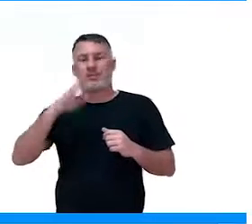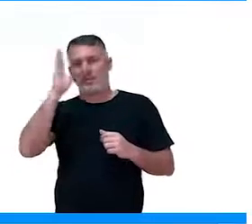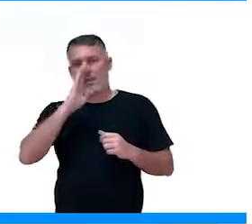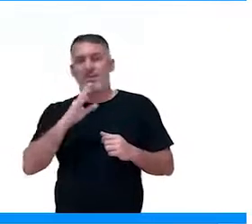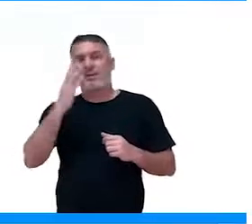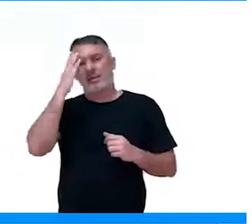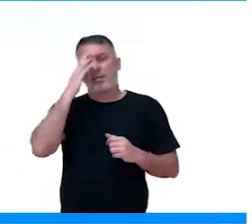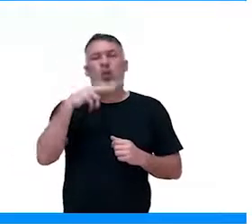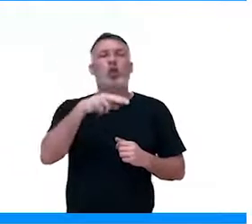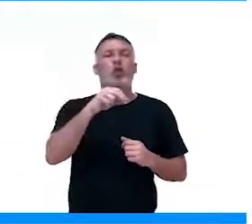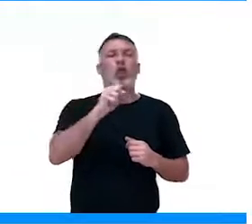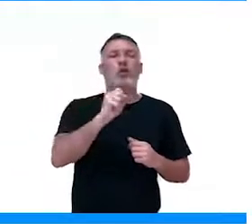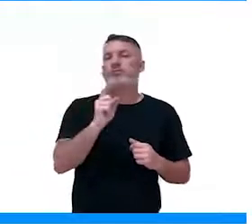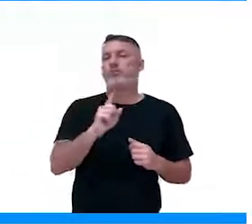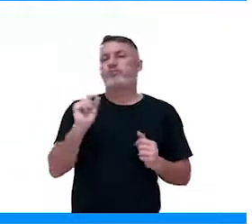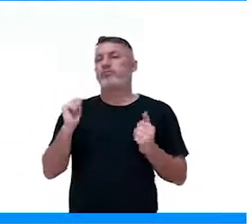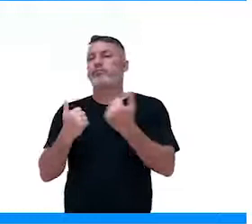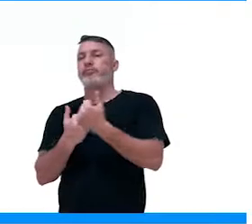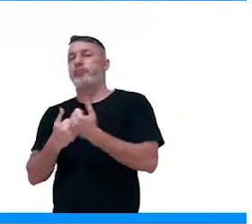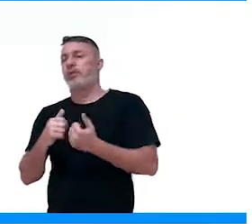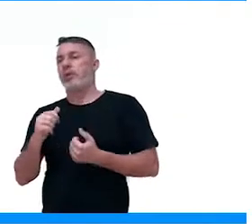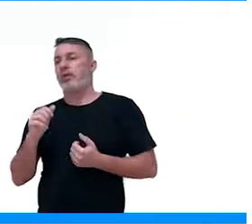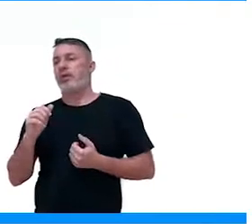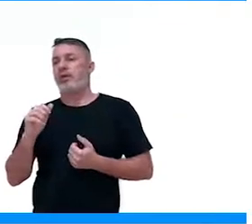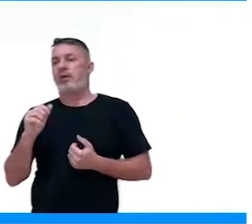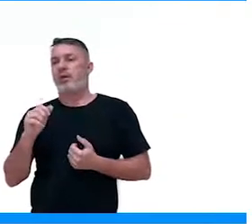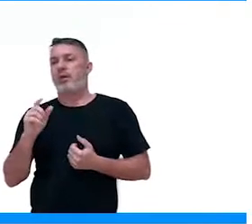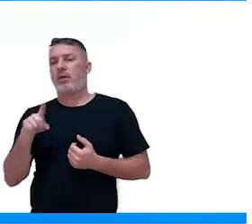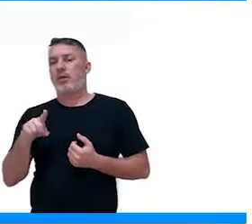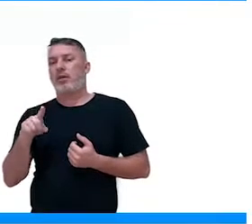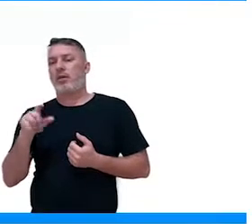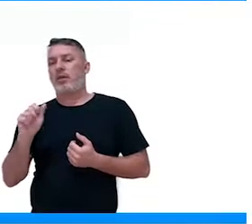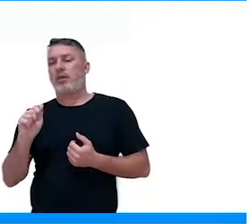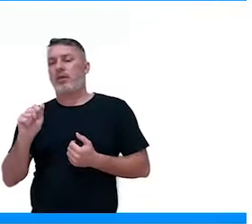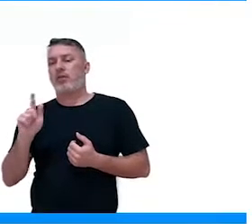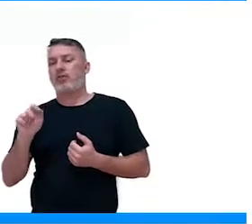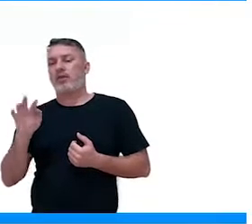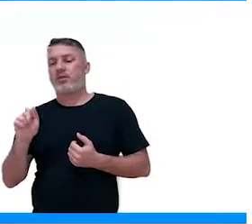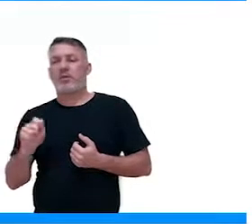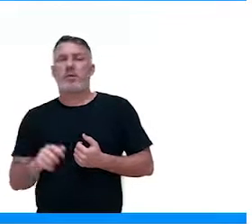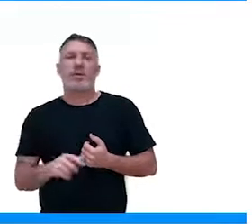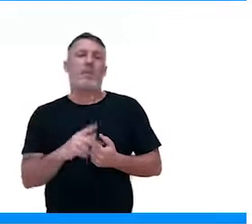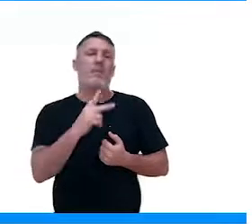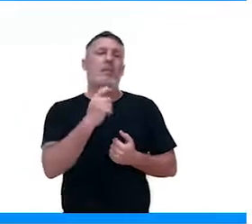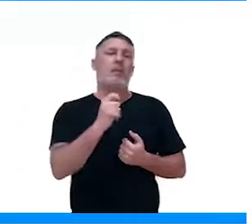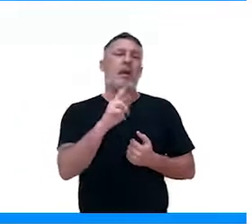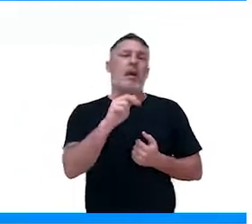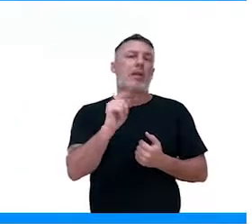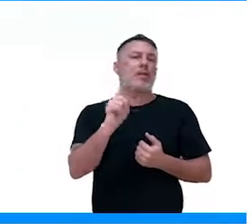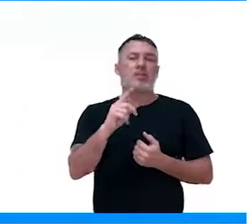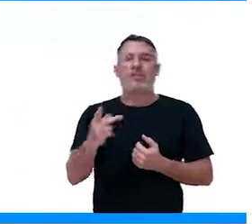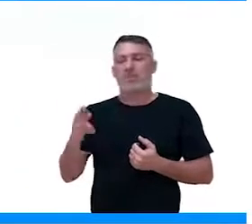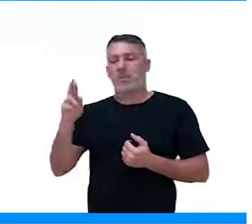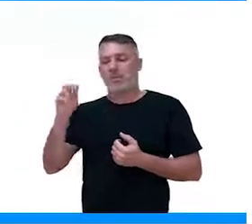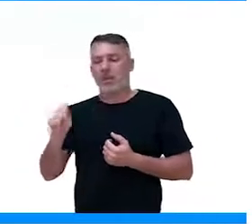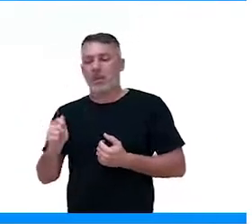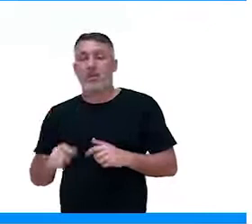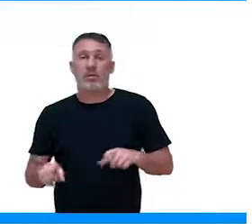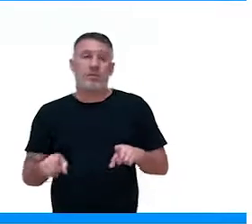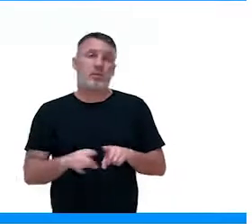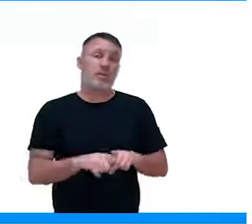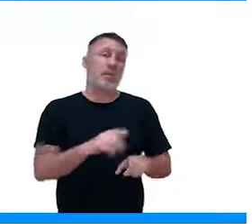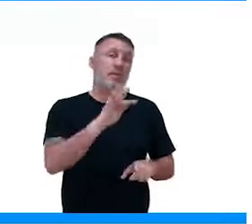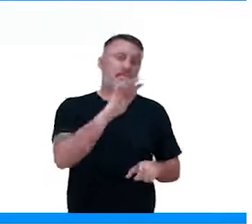a gente ao invés de nós, a gente usa pra ao invés de para, e a gente também usa